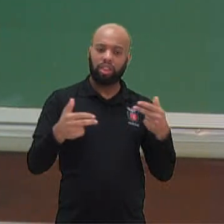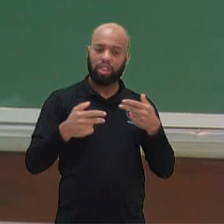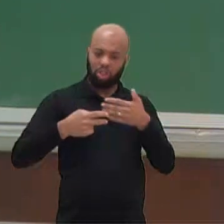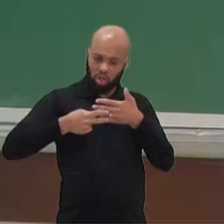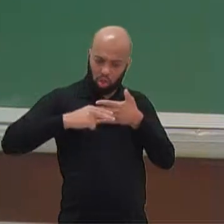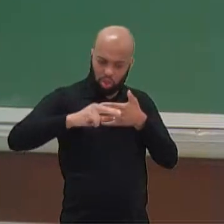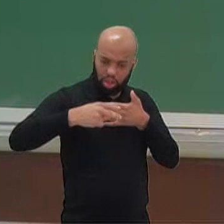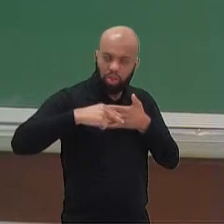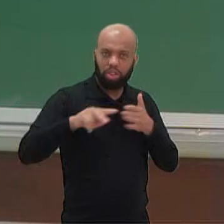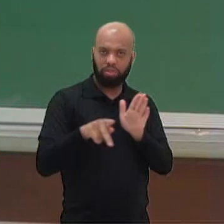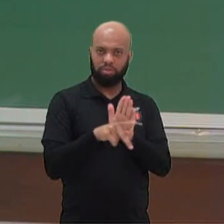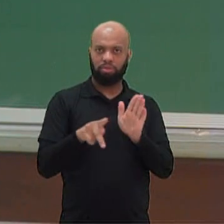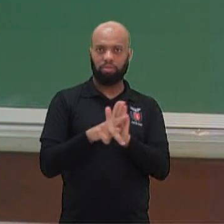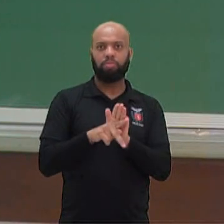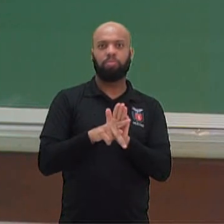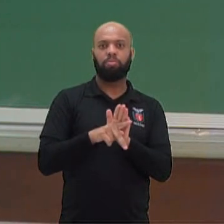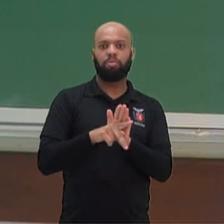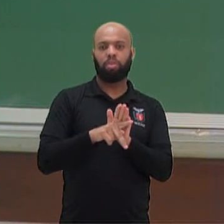região, certo?